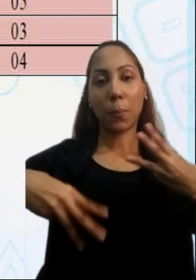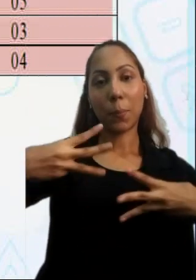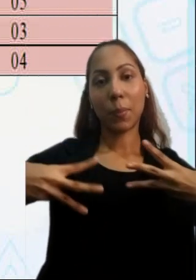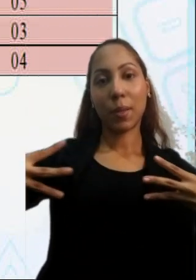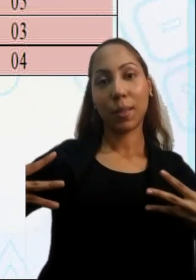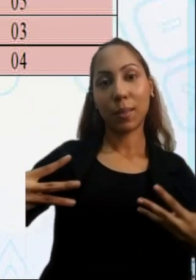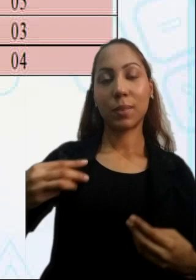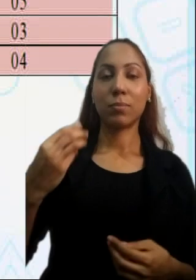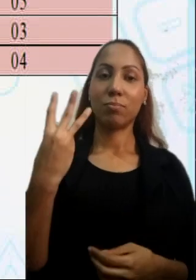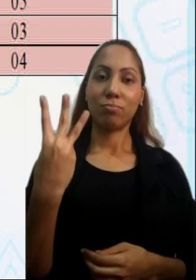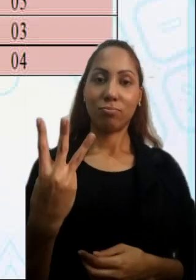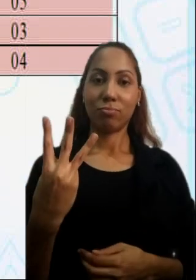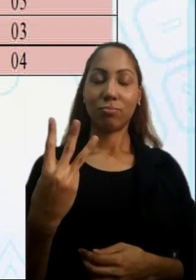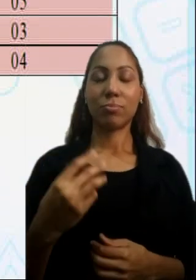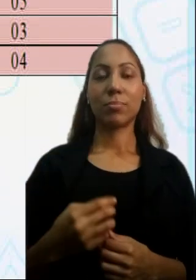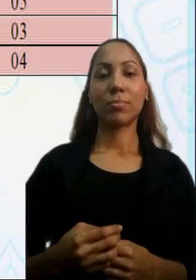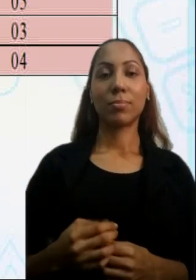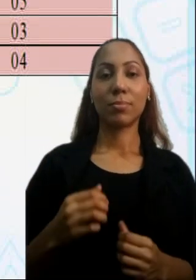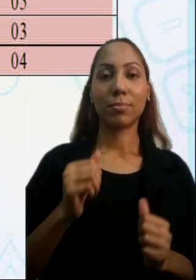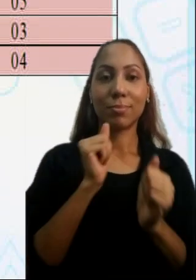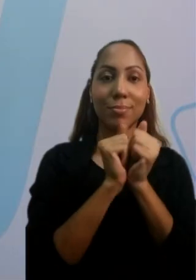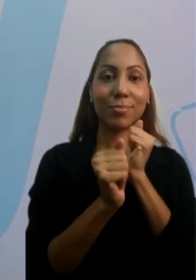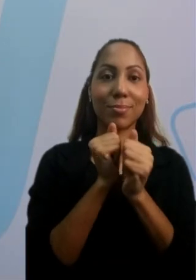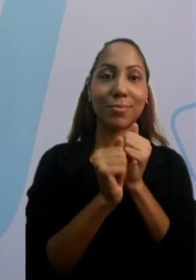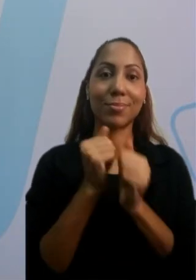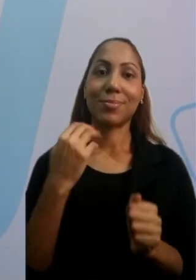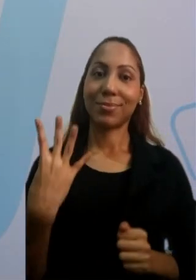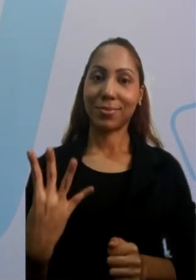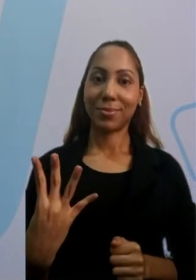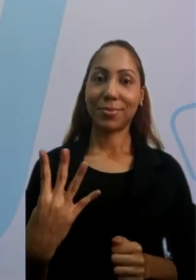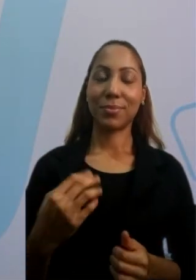3 estudantes. E arroz, 4 estudantes.